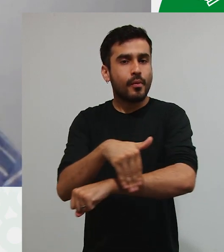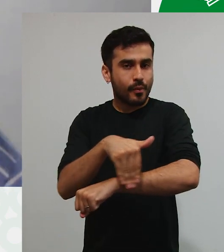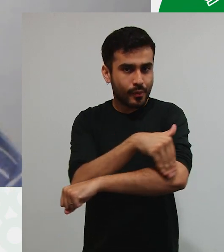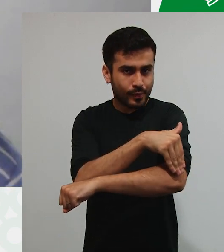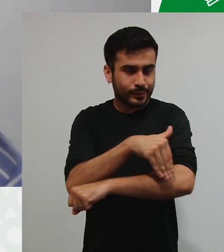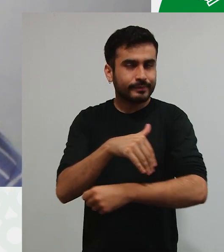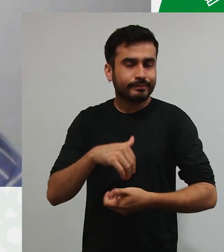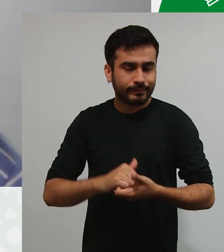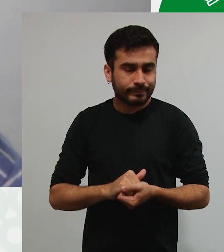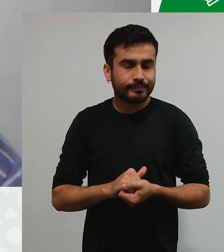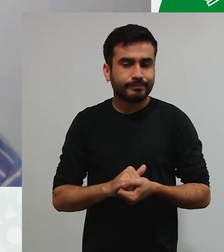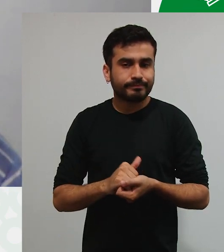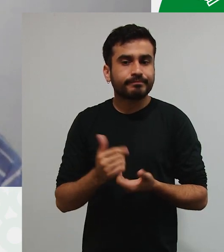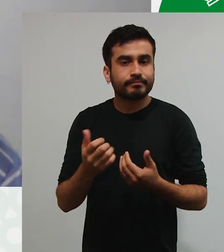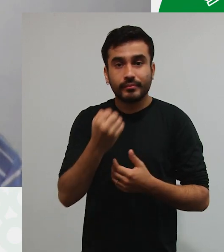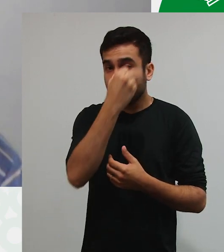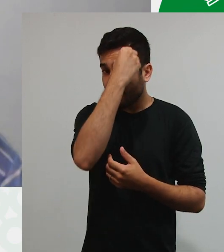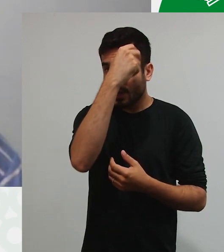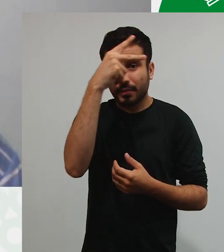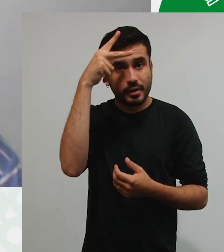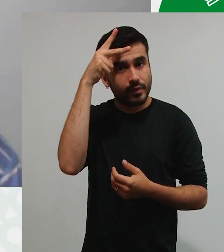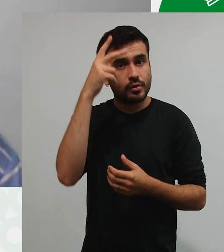de rua. Ou seja,